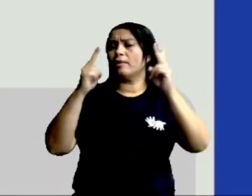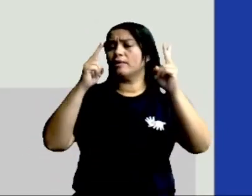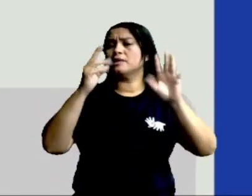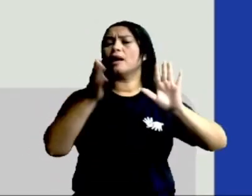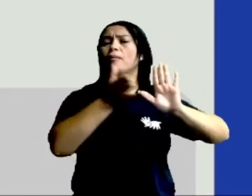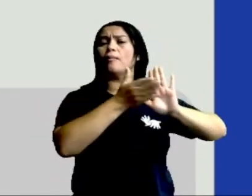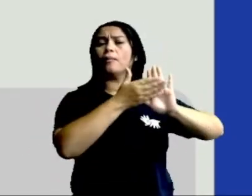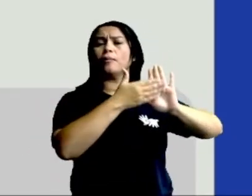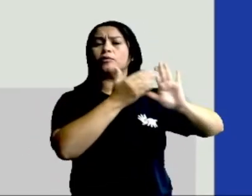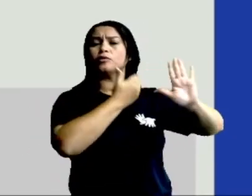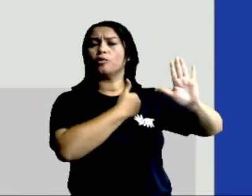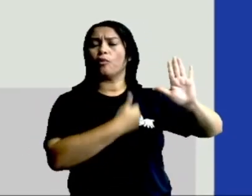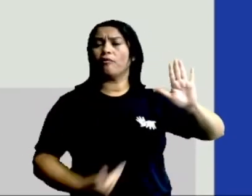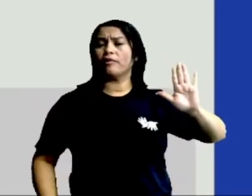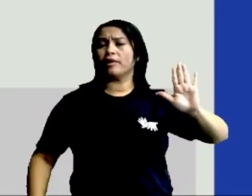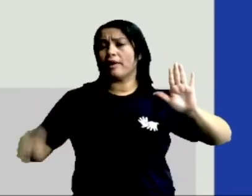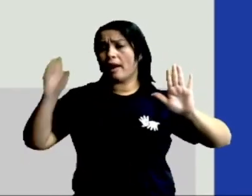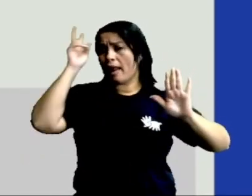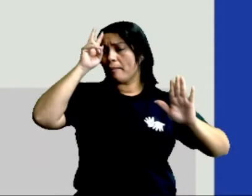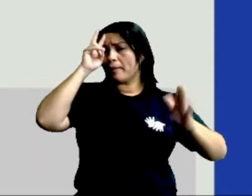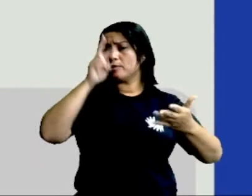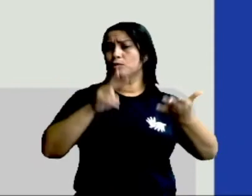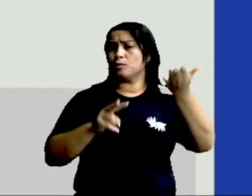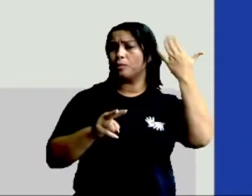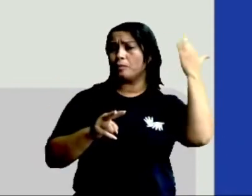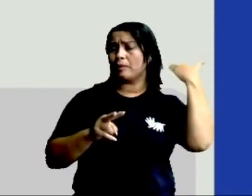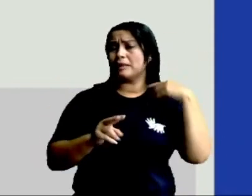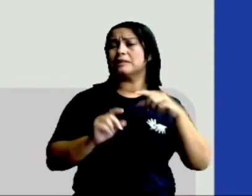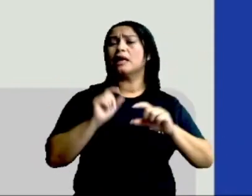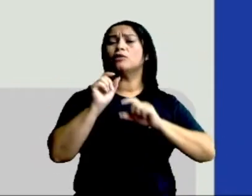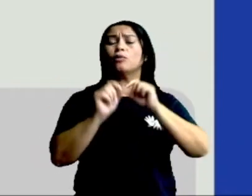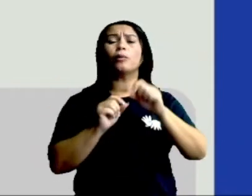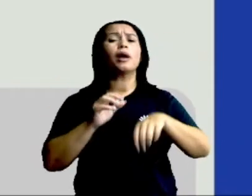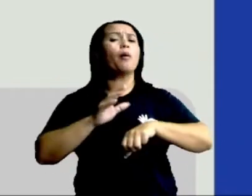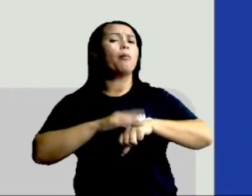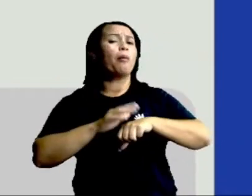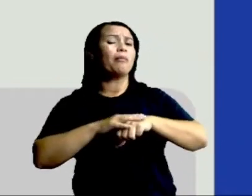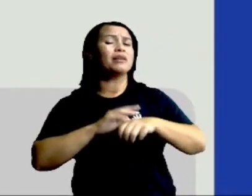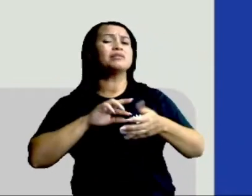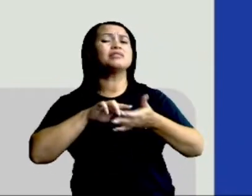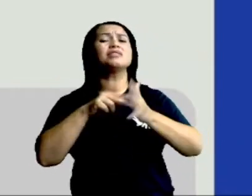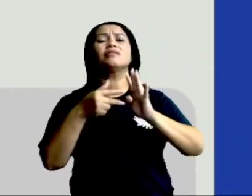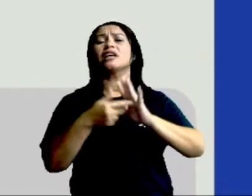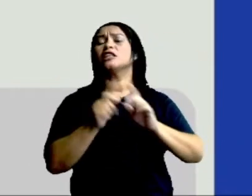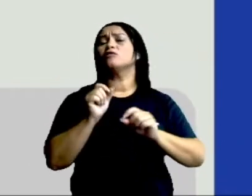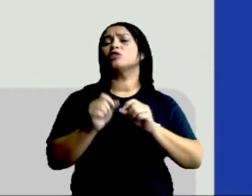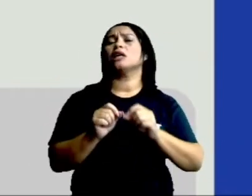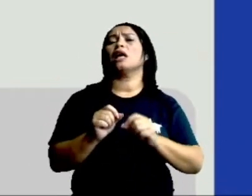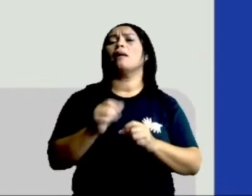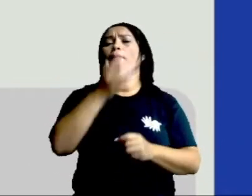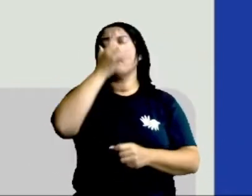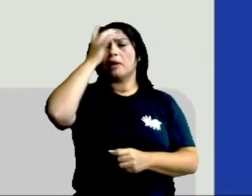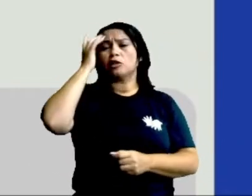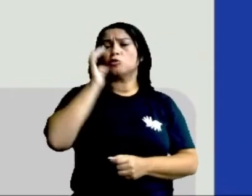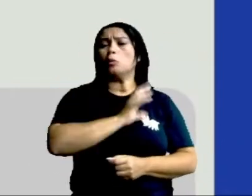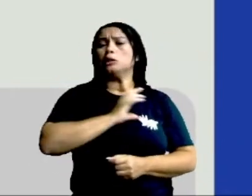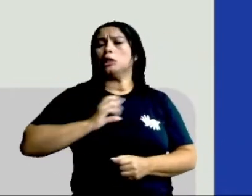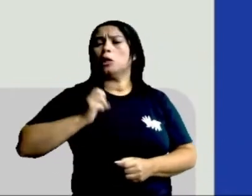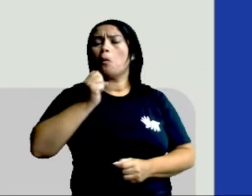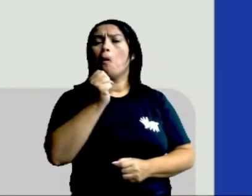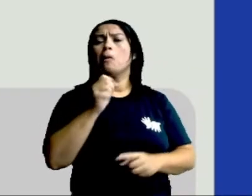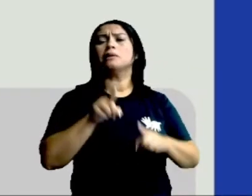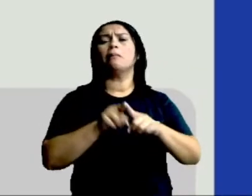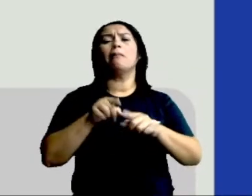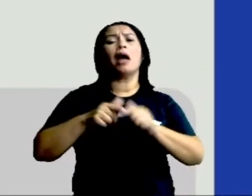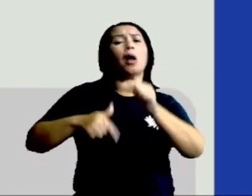governo, recorrendo ao passado e destacando figuras ou momentos significativos, heróis, grandes batalhas,